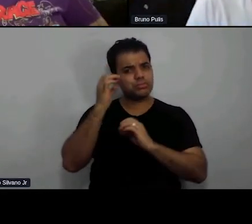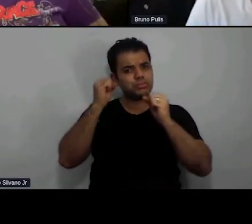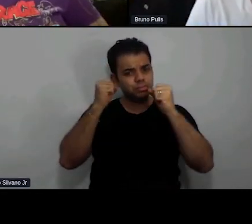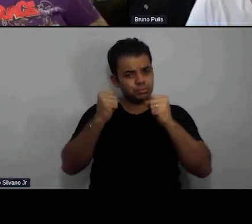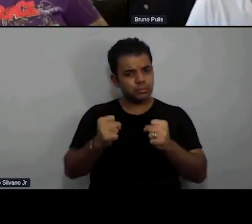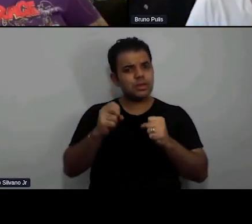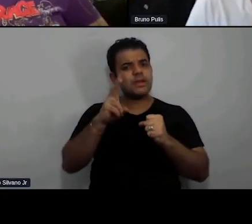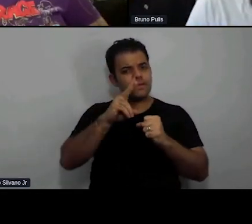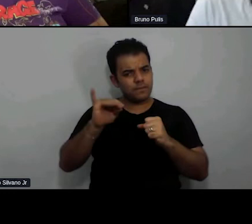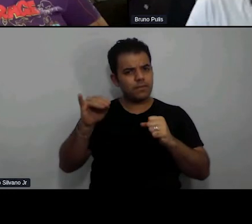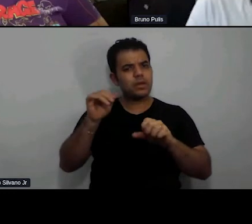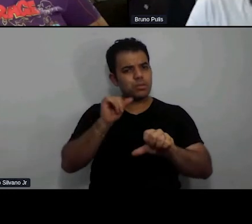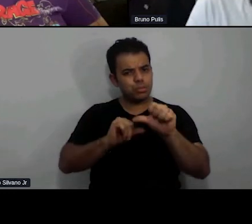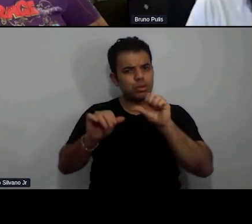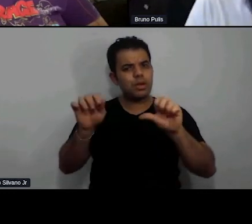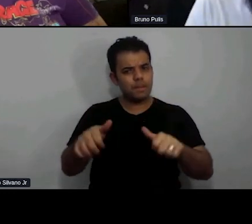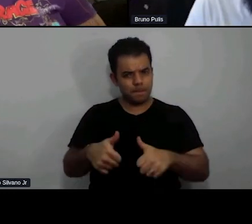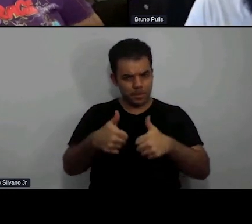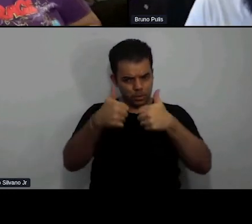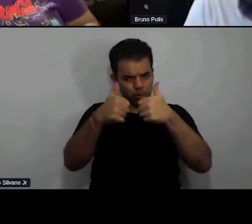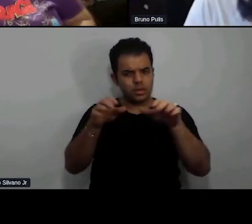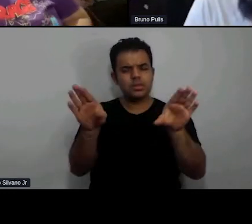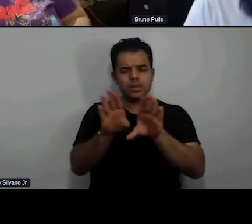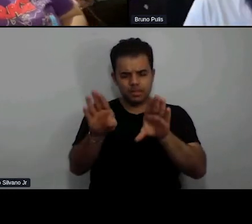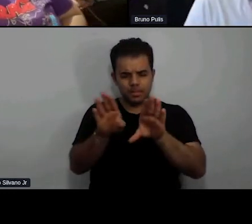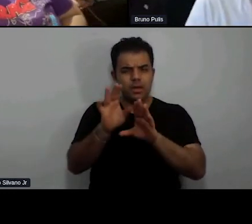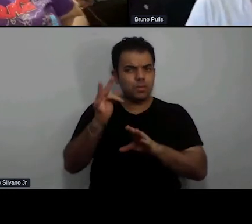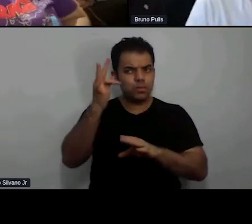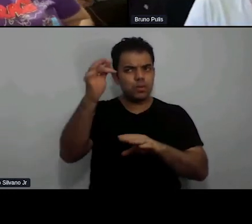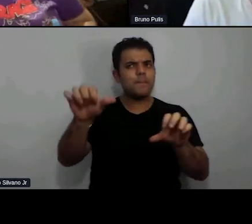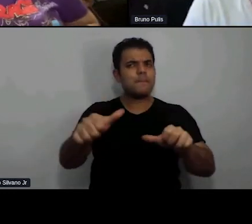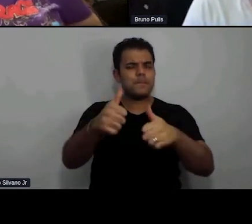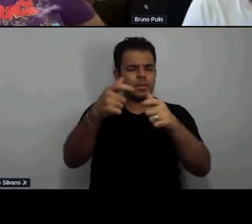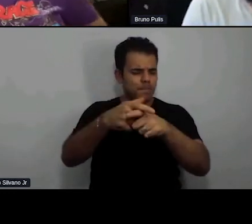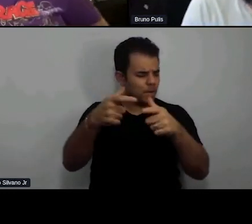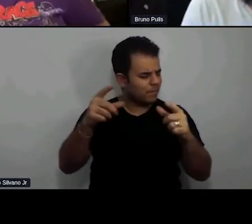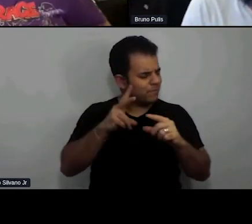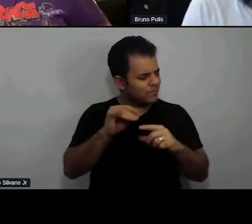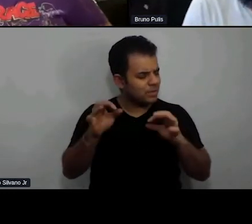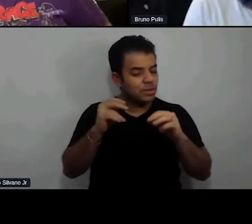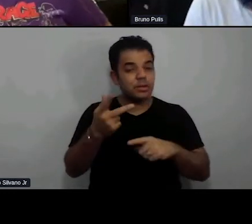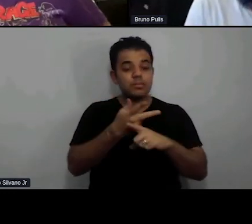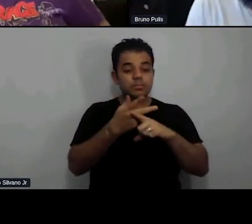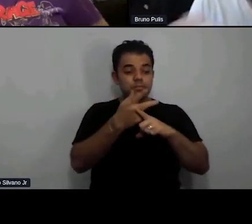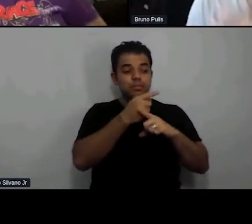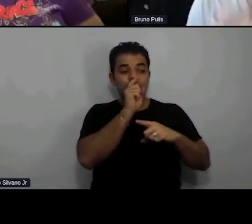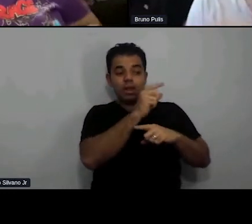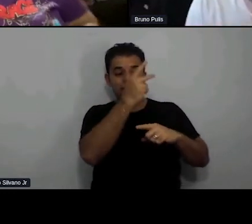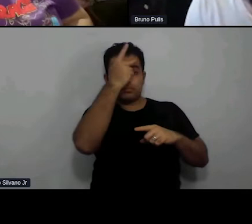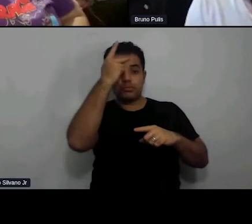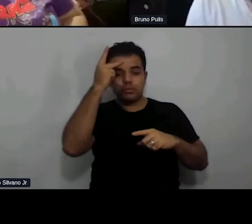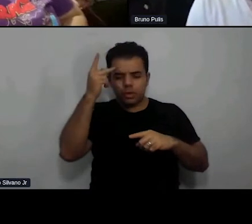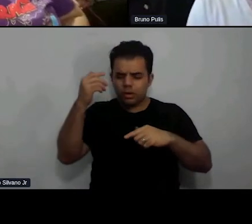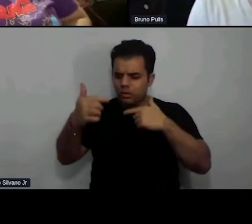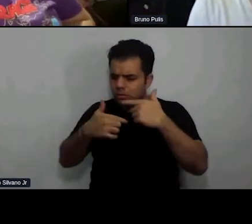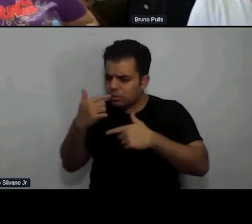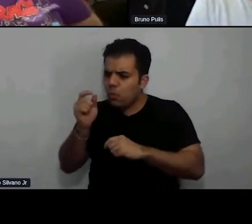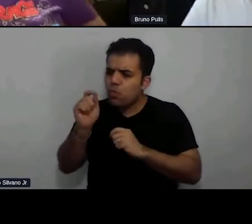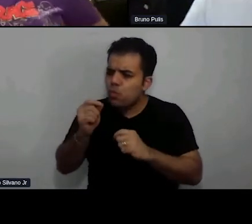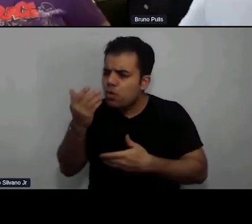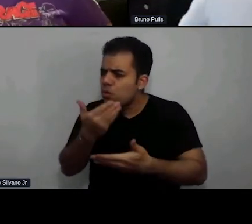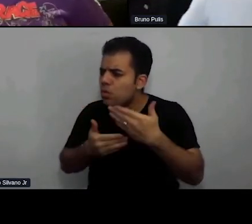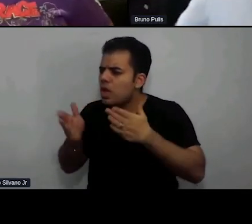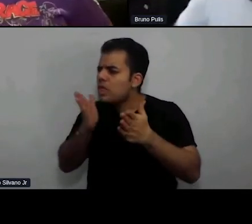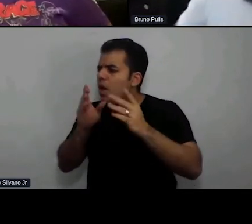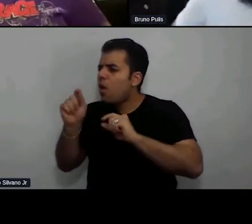vai melhorar e já está melhorando bastante, porque muitas pessoas têm procurado sobre o assunto, têm, assim, se